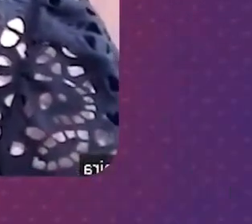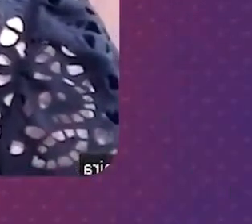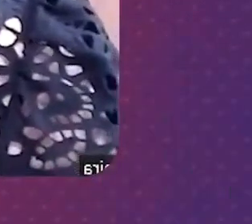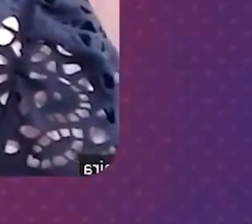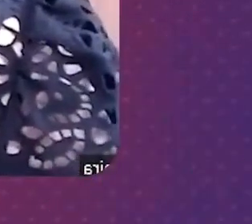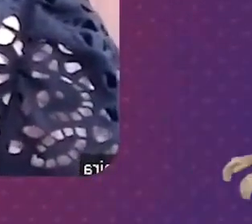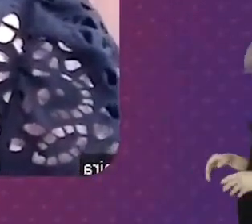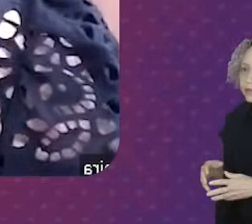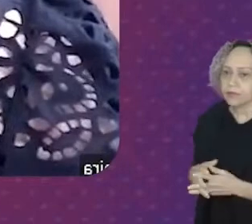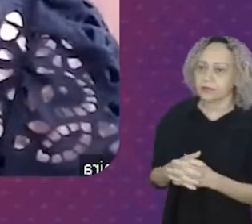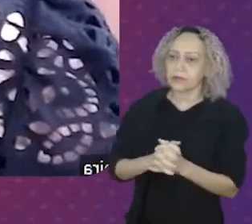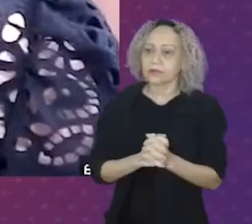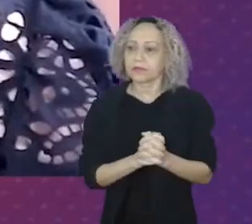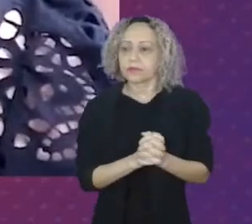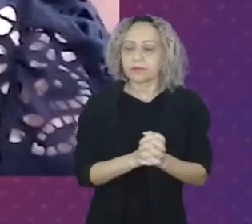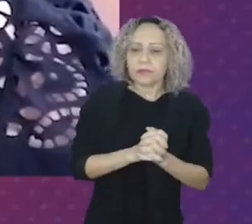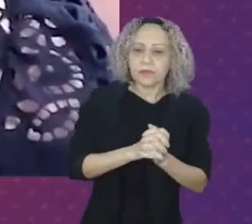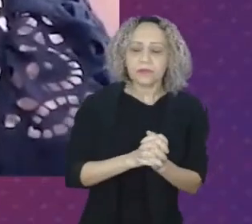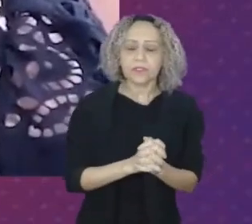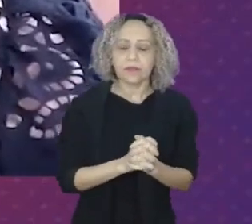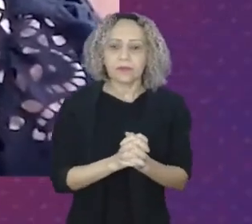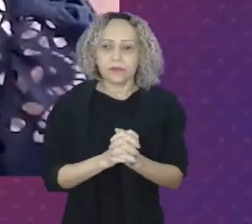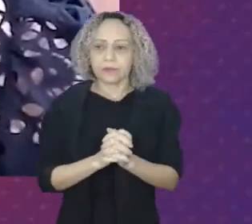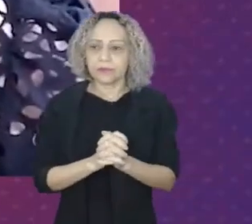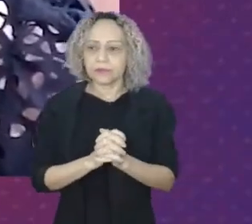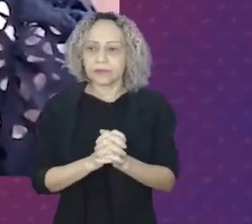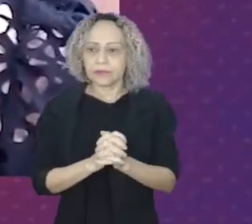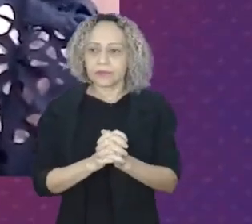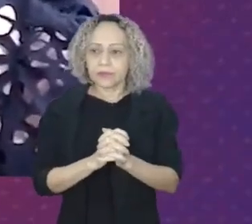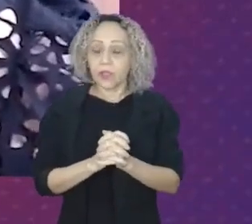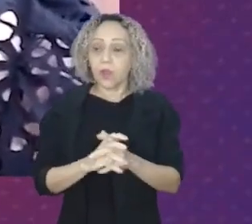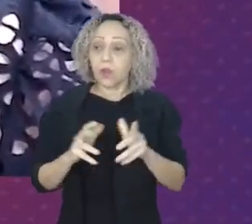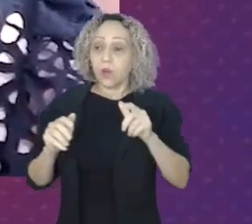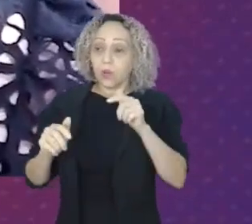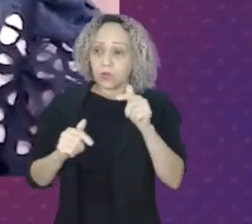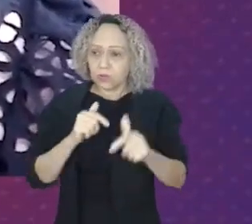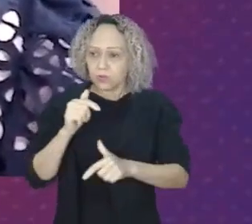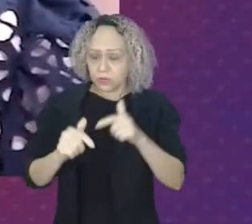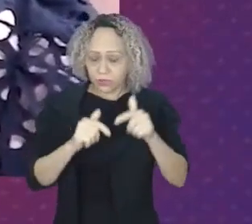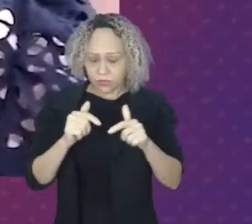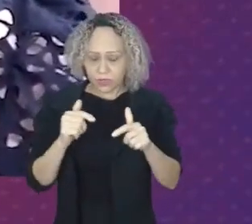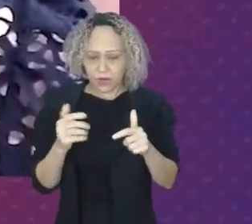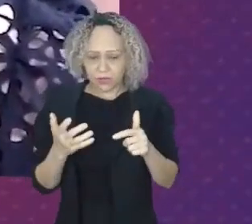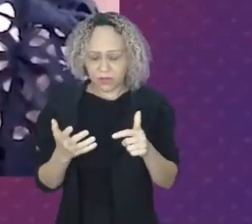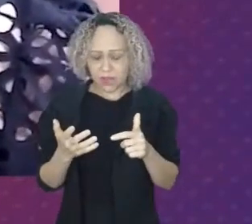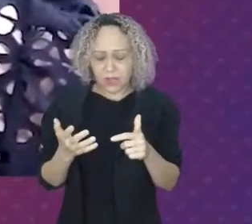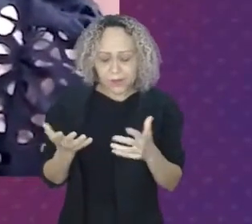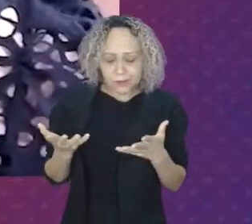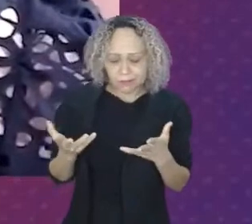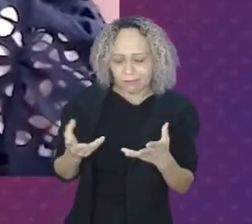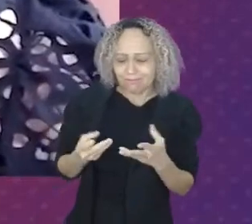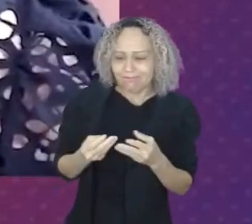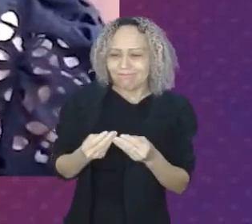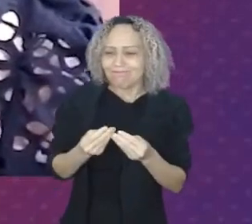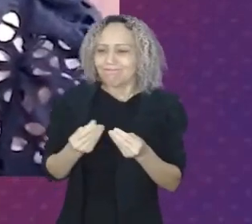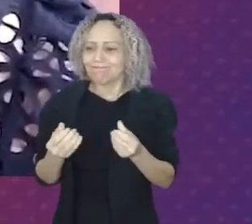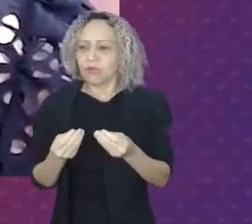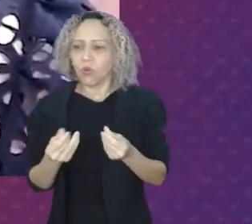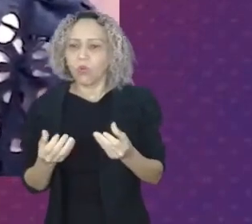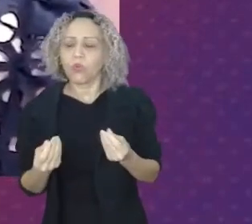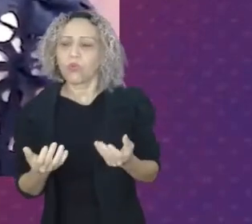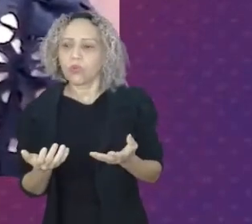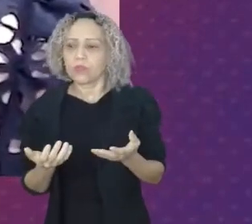do trabalho decente, que implica num trabalho adequadamente remunerado, exercido